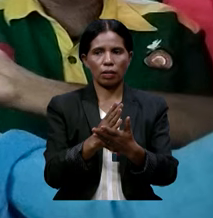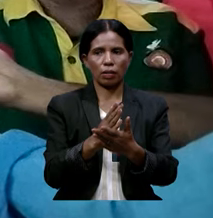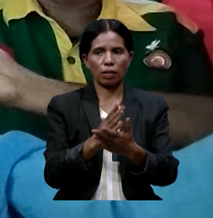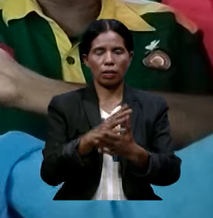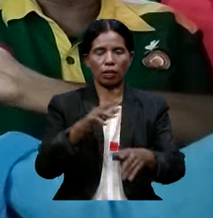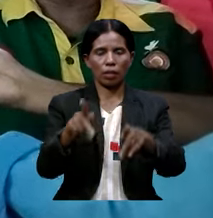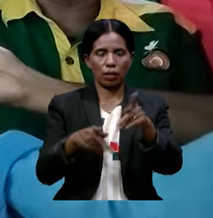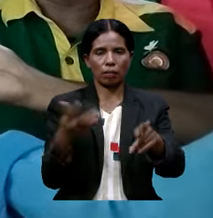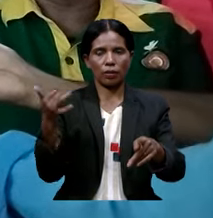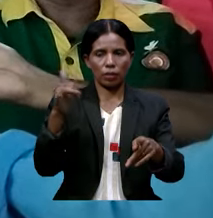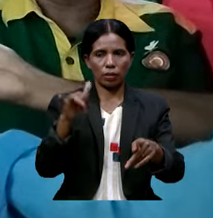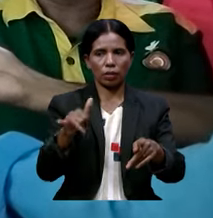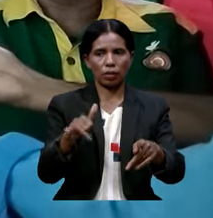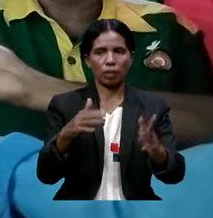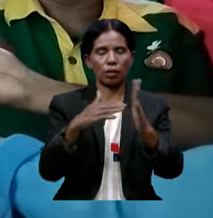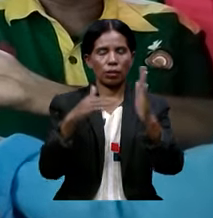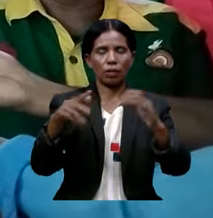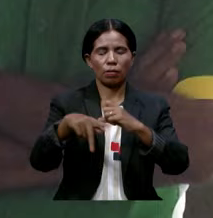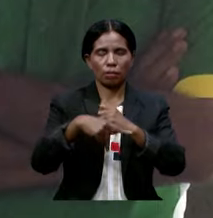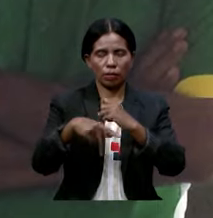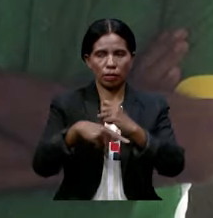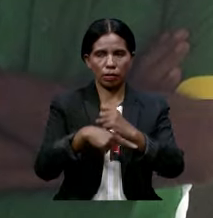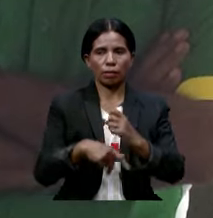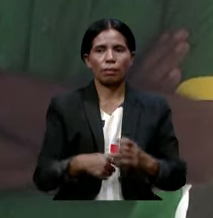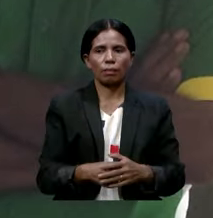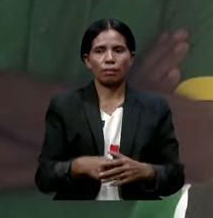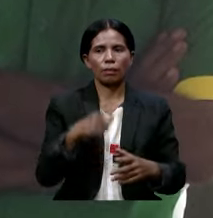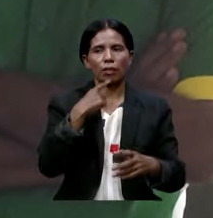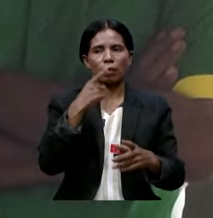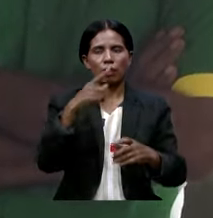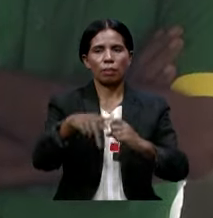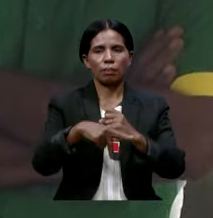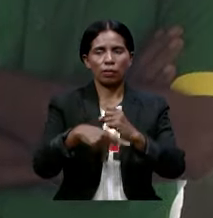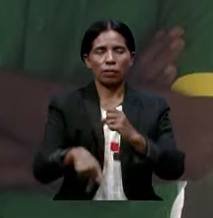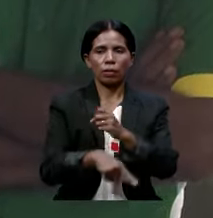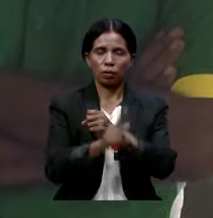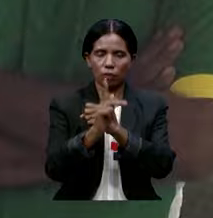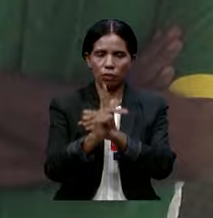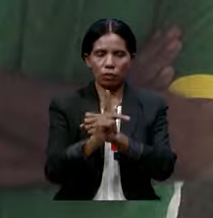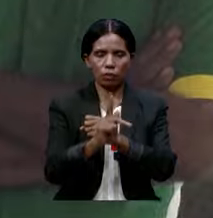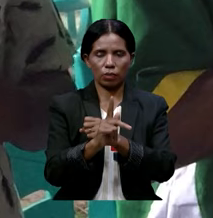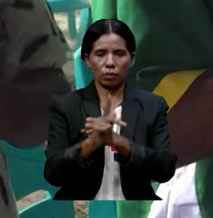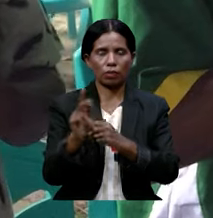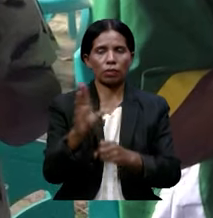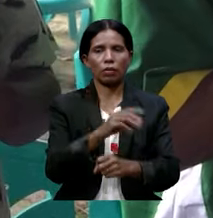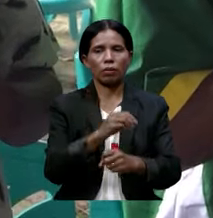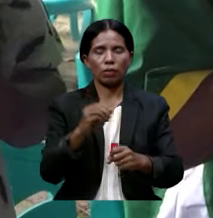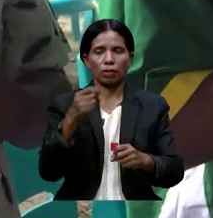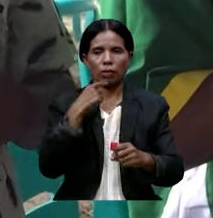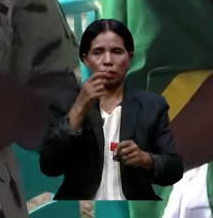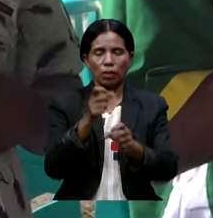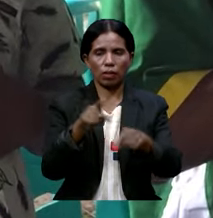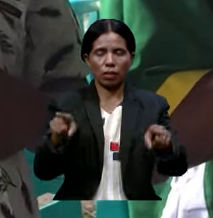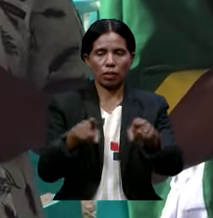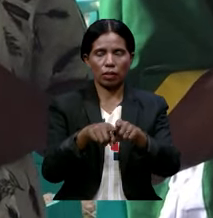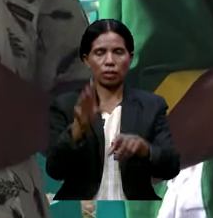militantes nebe contra partido. Nia hatutan, Partido Kumane Kaburas Unidade Nacional Timor Ankunto, hanesan